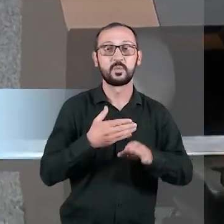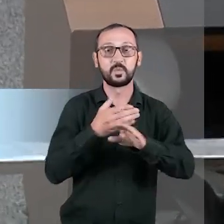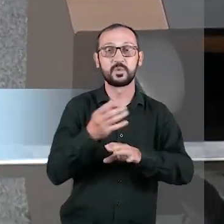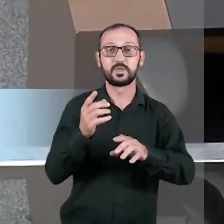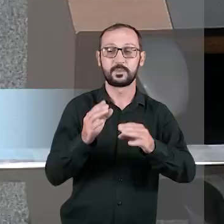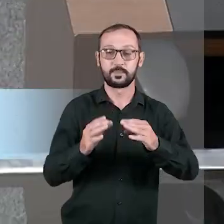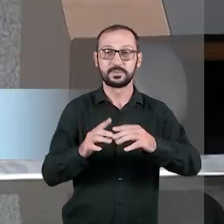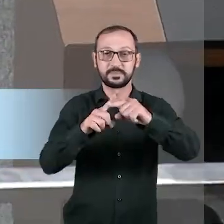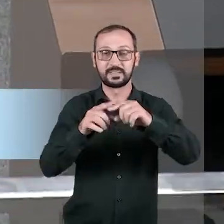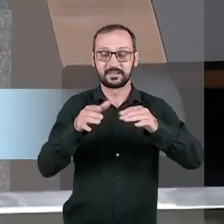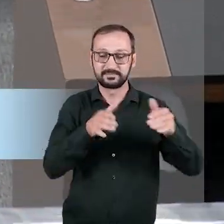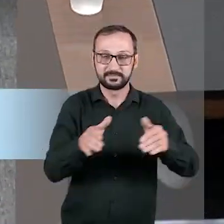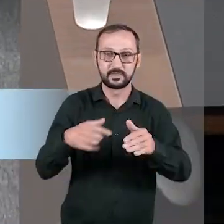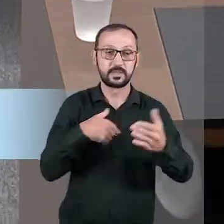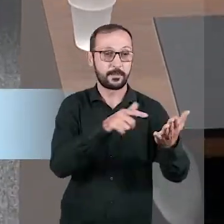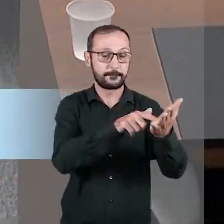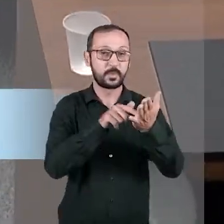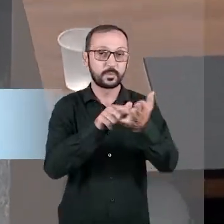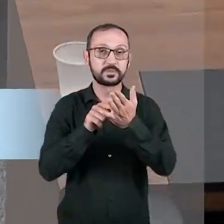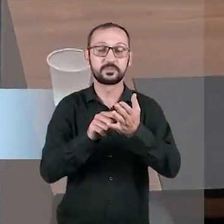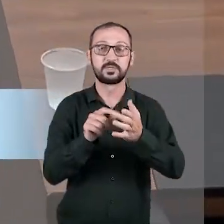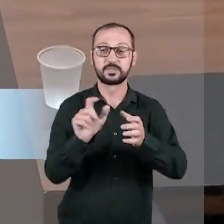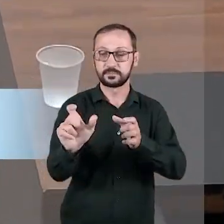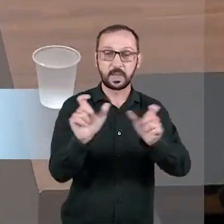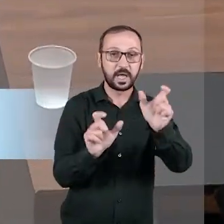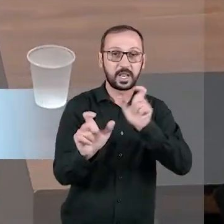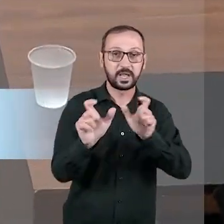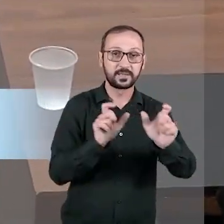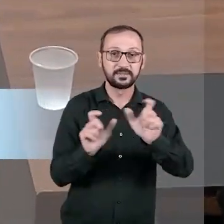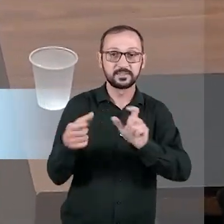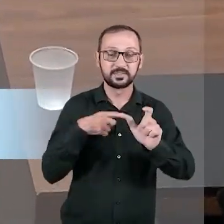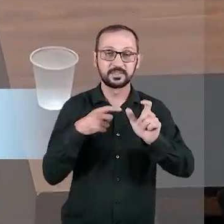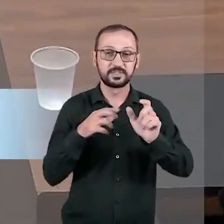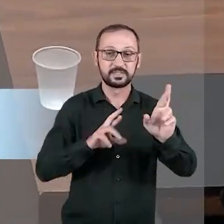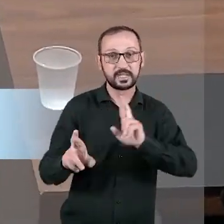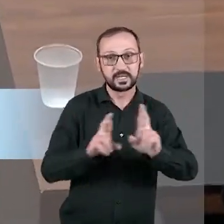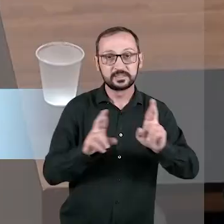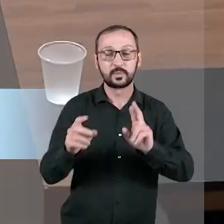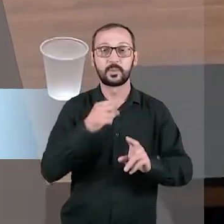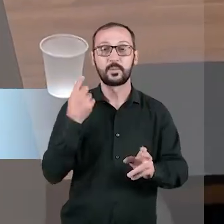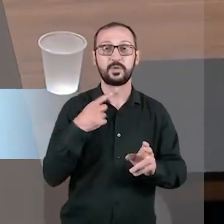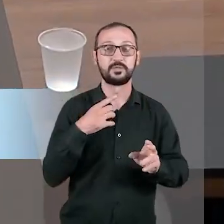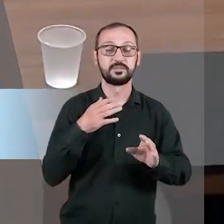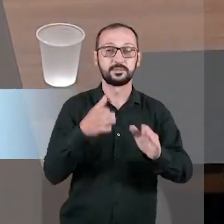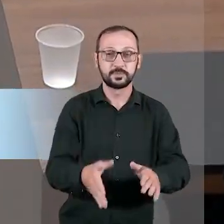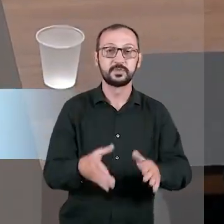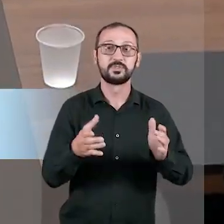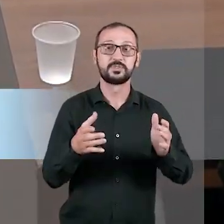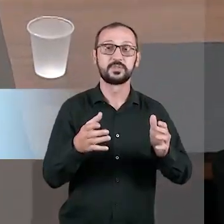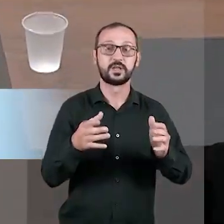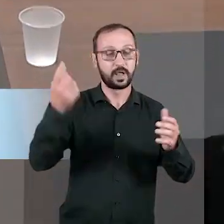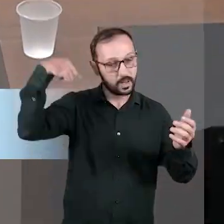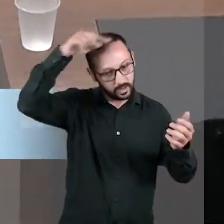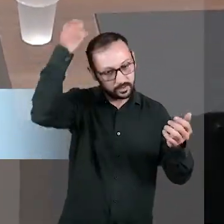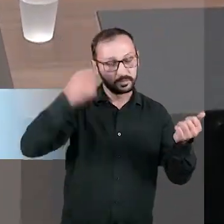no cemitério, ia para as coisas, e aí ele foi me passando as palavras, né, que tinham relação com a morte, porque eu ia chegar no